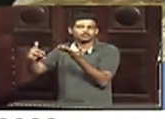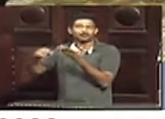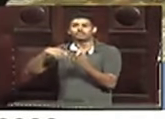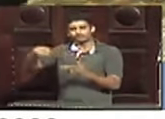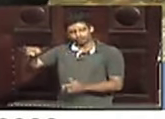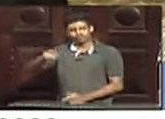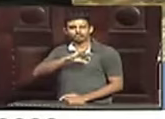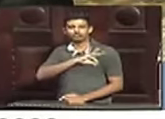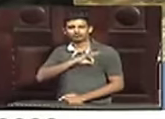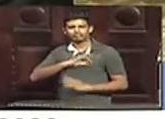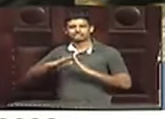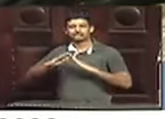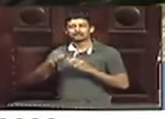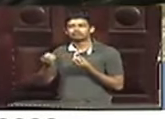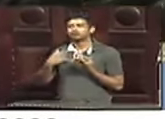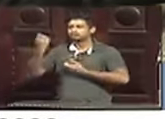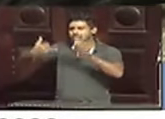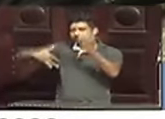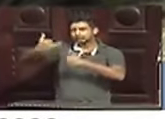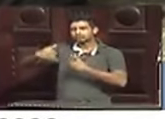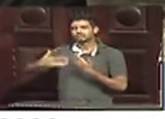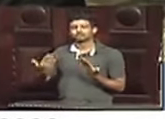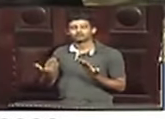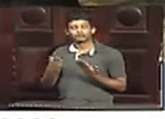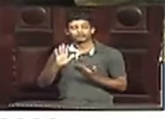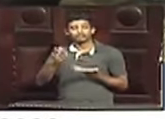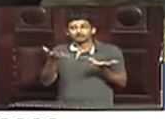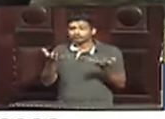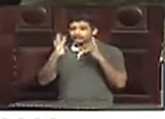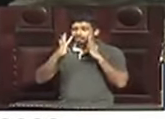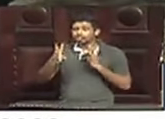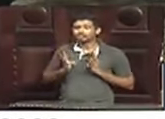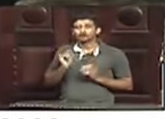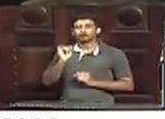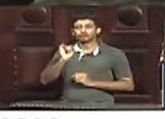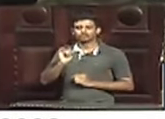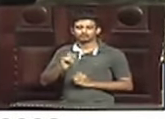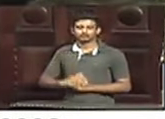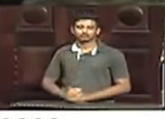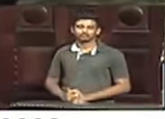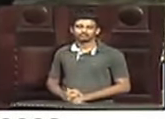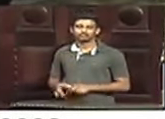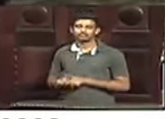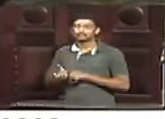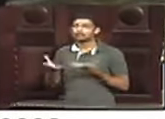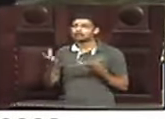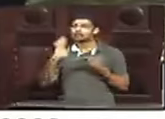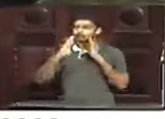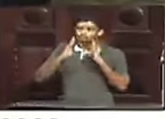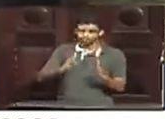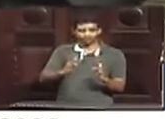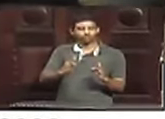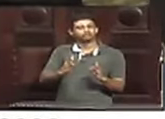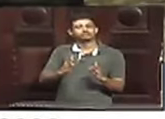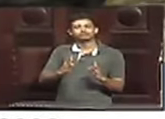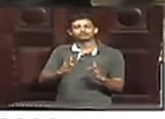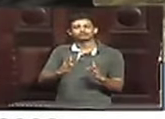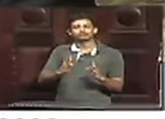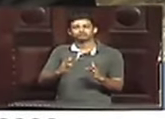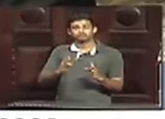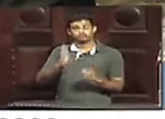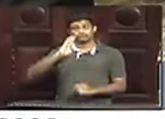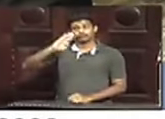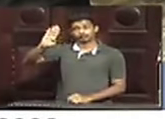Mas eu quero, senhor presidente, chamar a atenção e quero dirigir-me diretamente ao